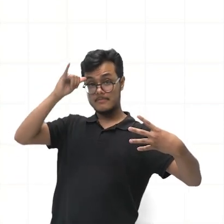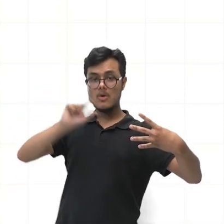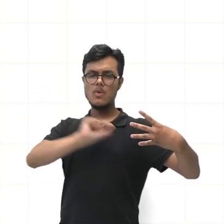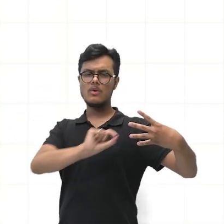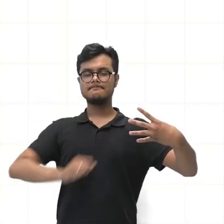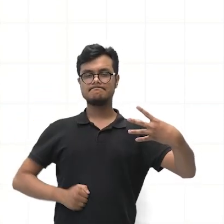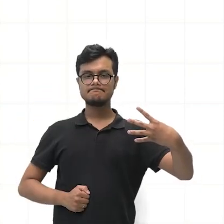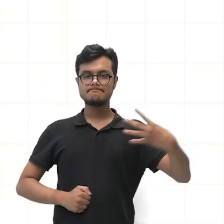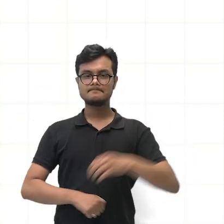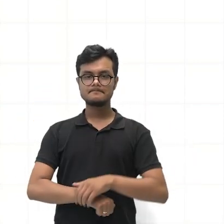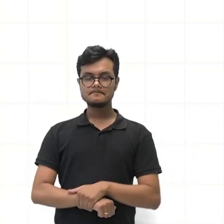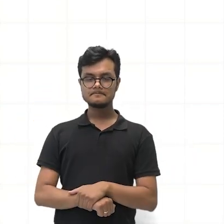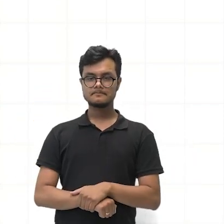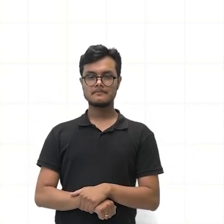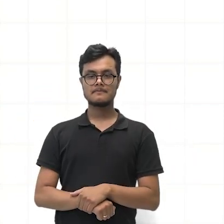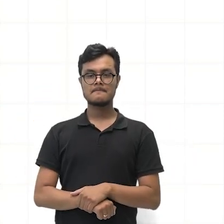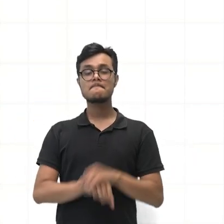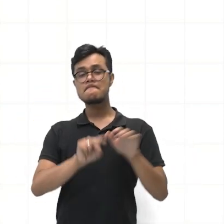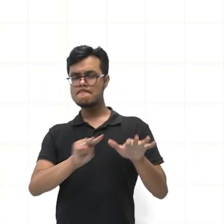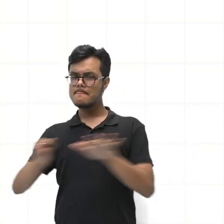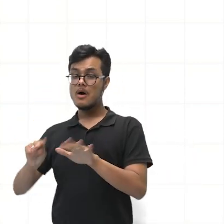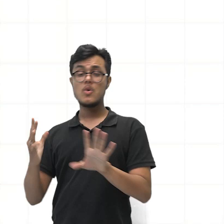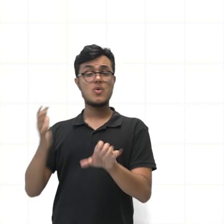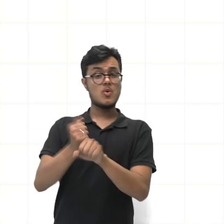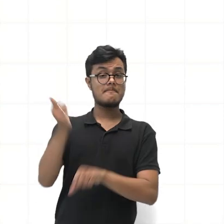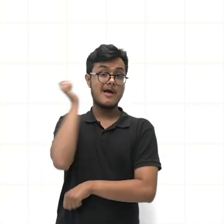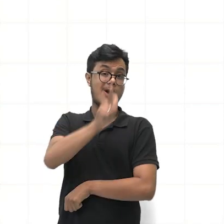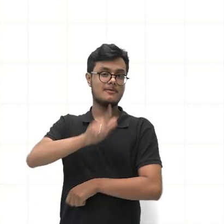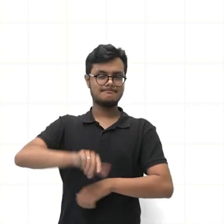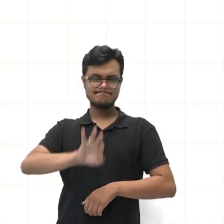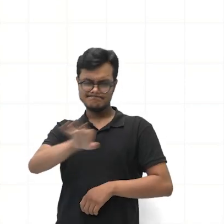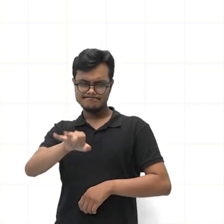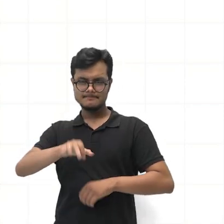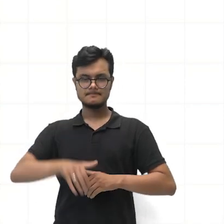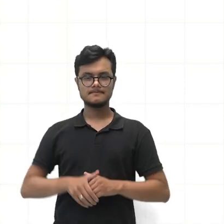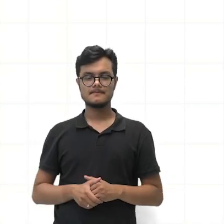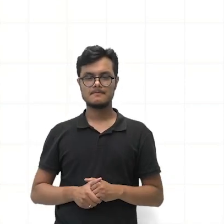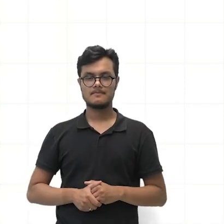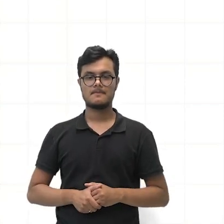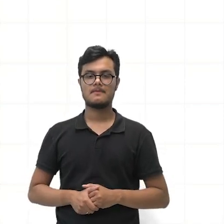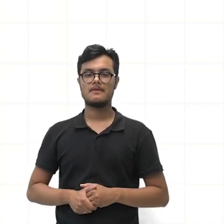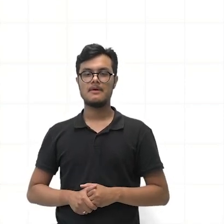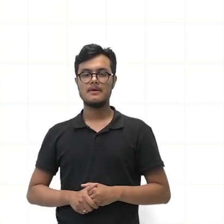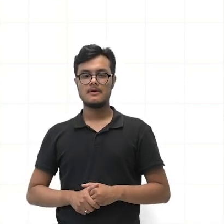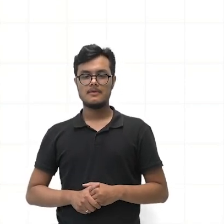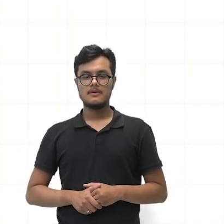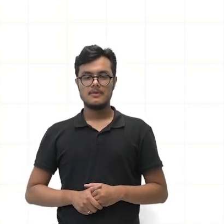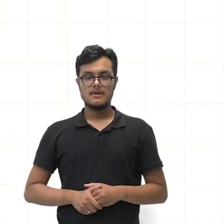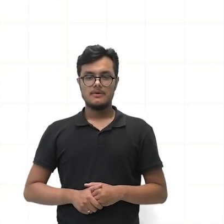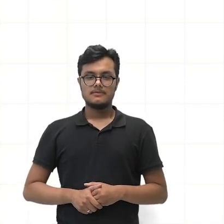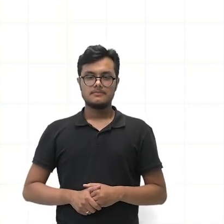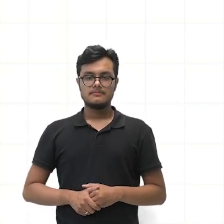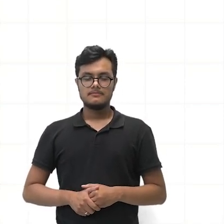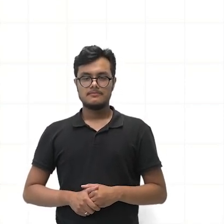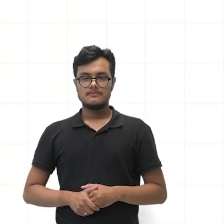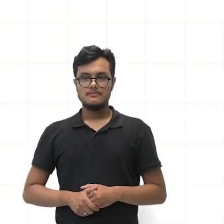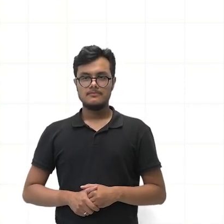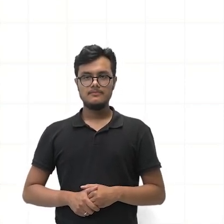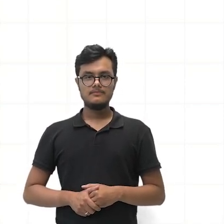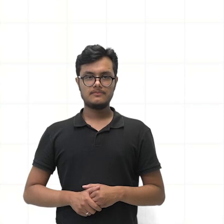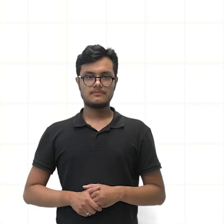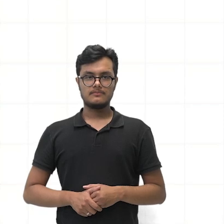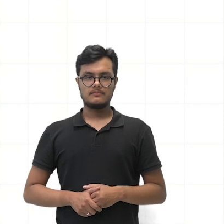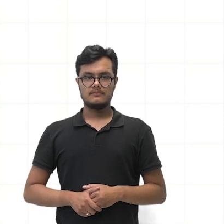semana. Então, foi contabilizado aqui. Beleza. Nós temos aqui, né?